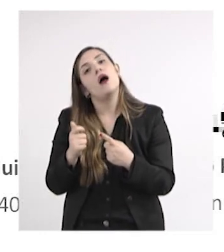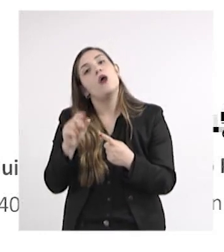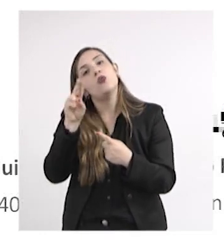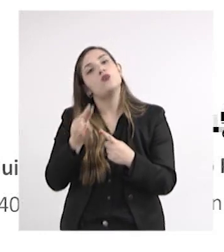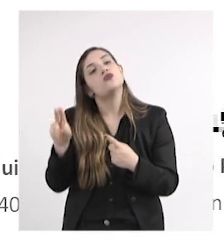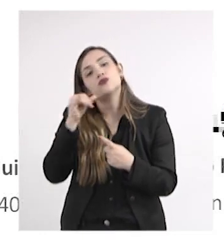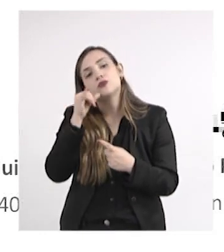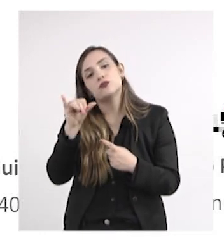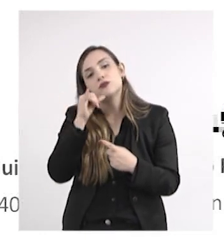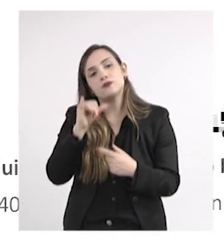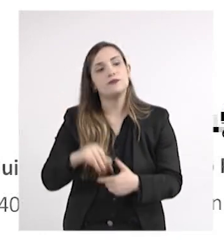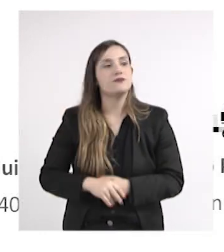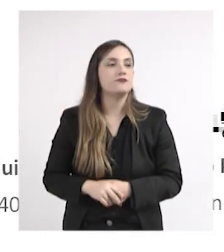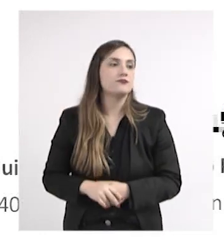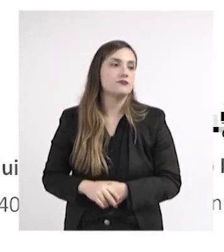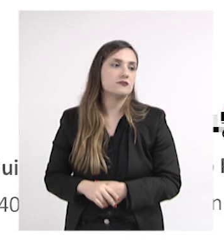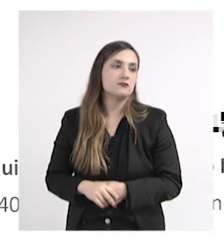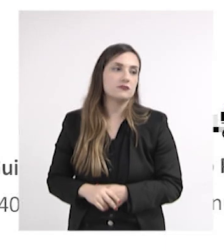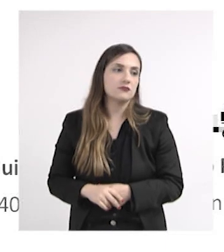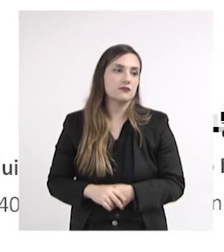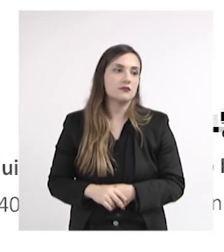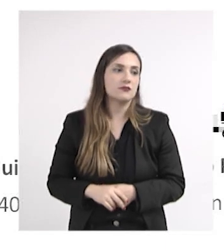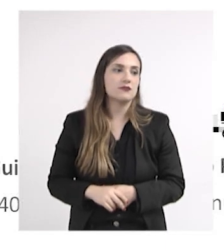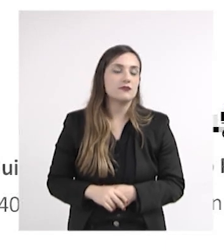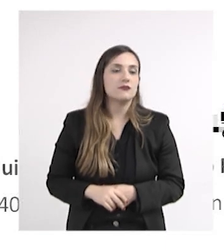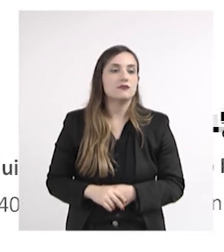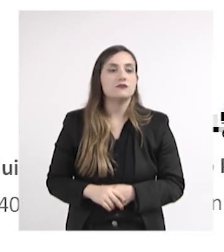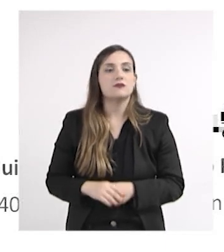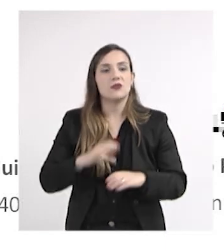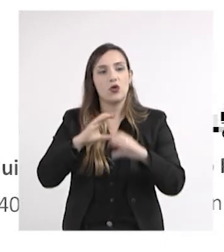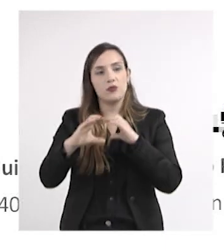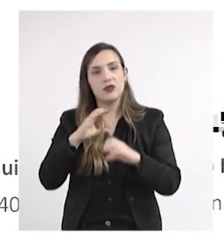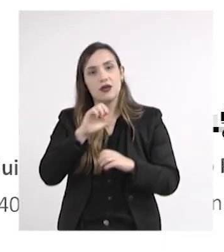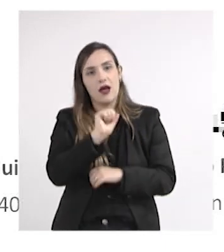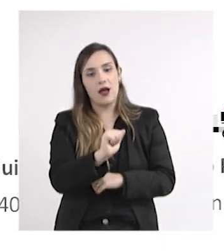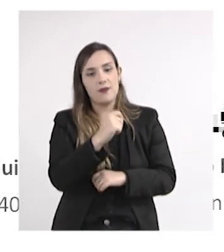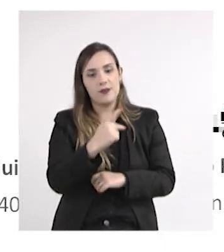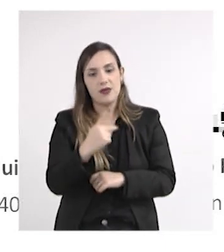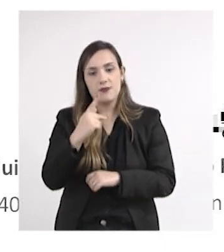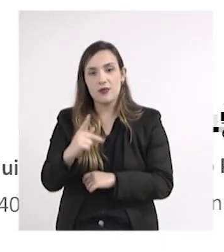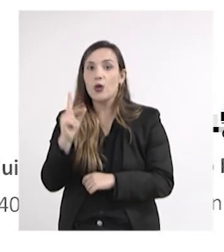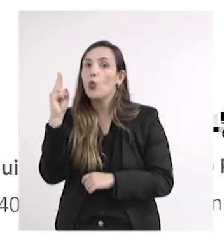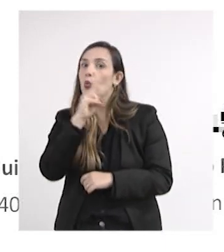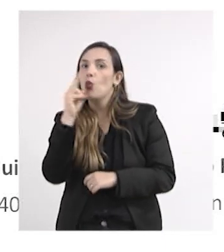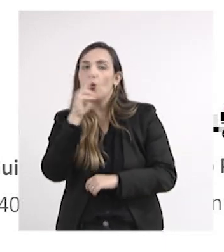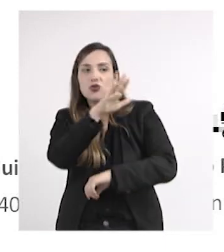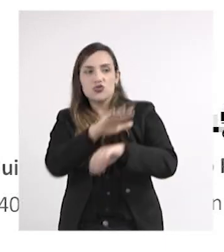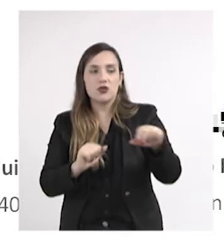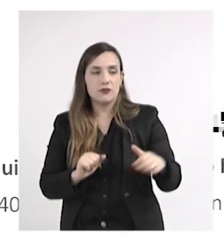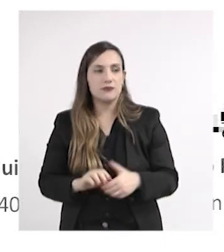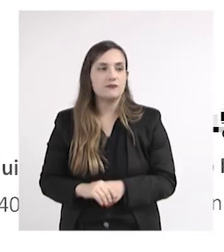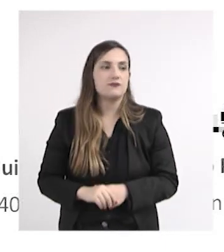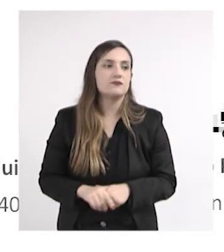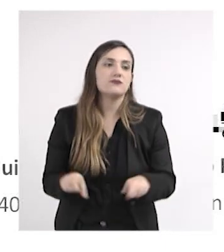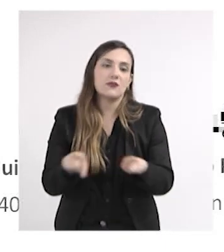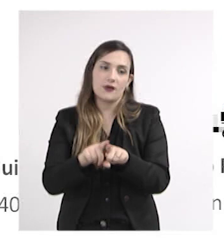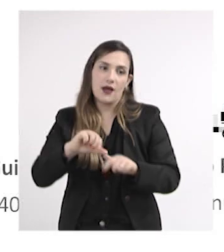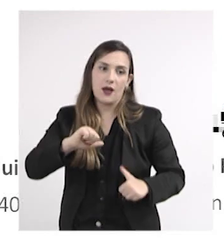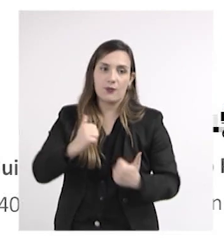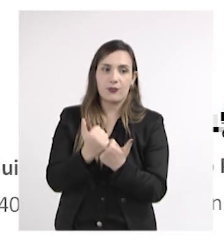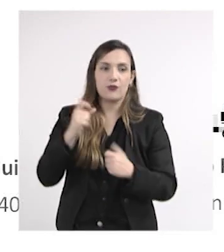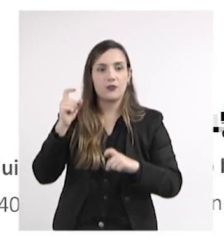desses equipamentos. E comunicação sem fio, aplicativo para a chamada de emergência. E também o apoio médico